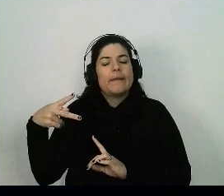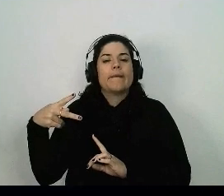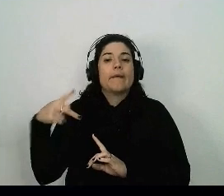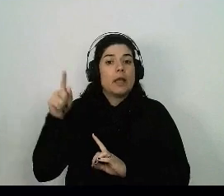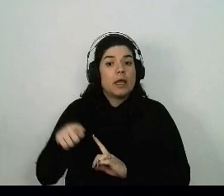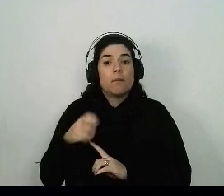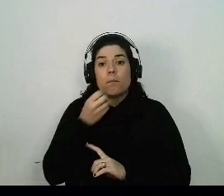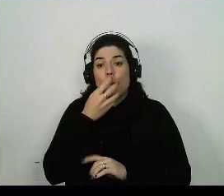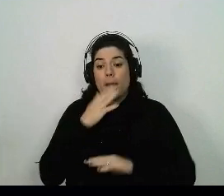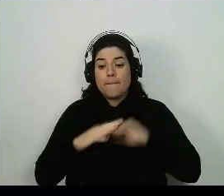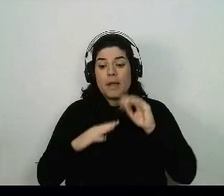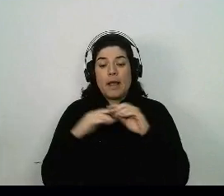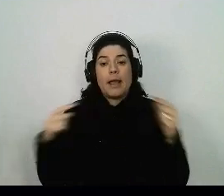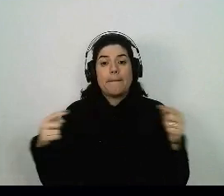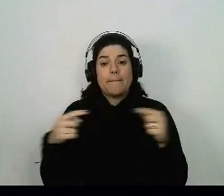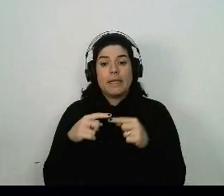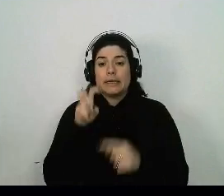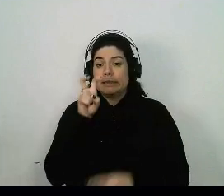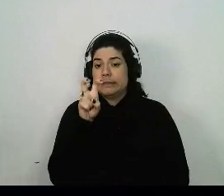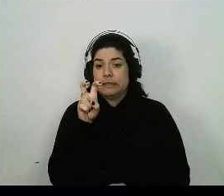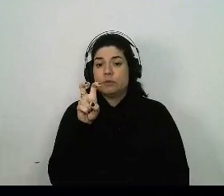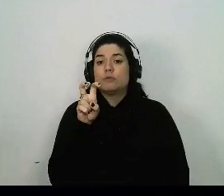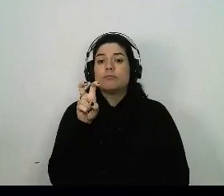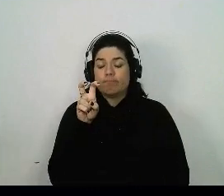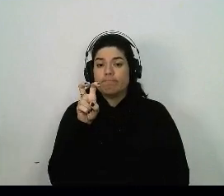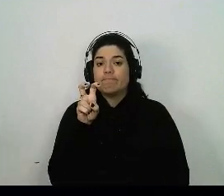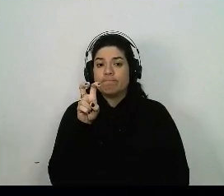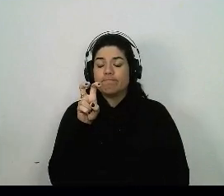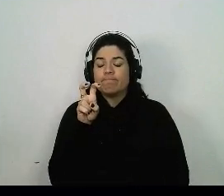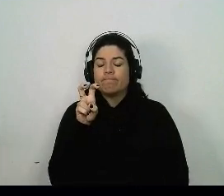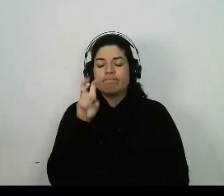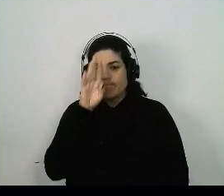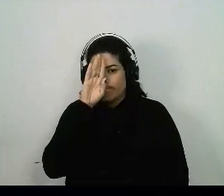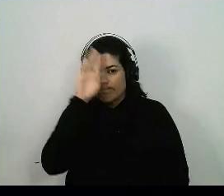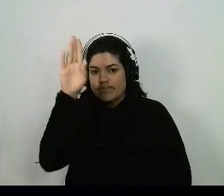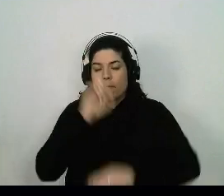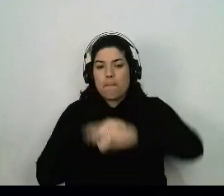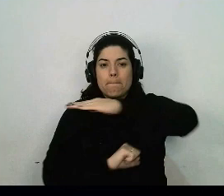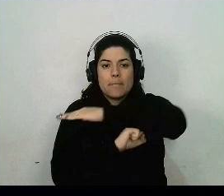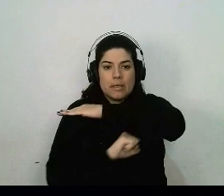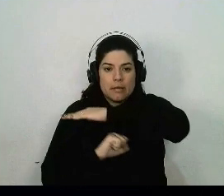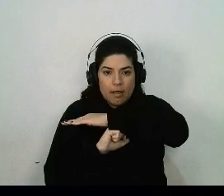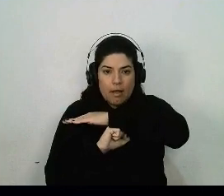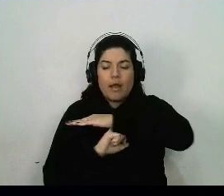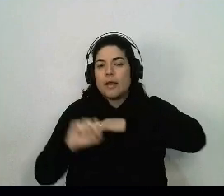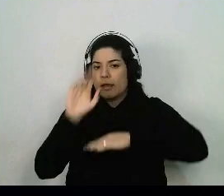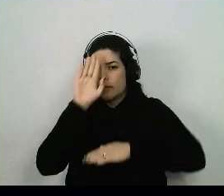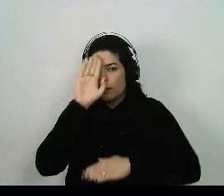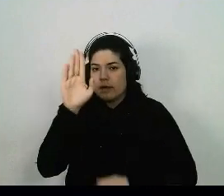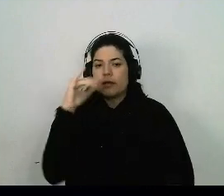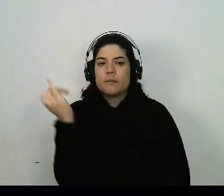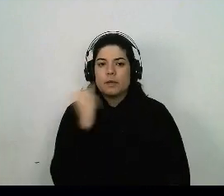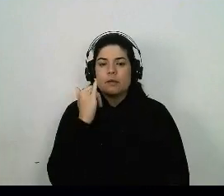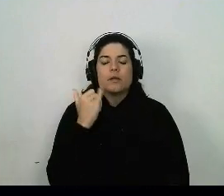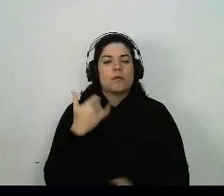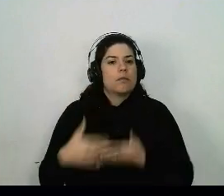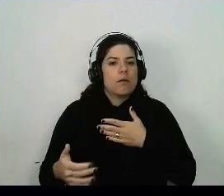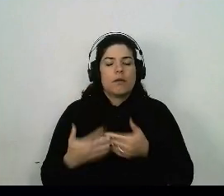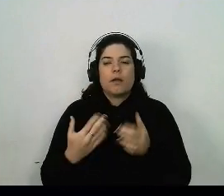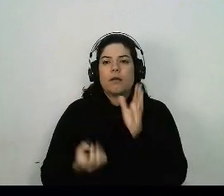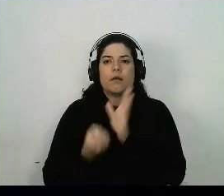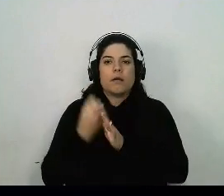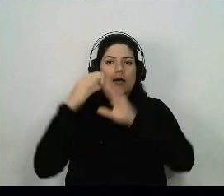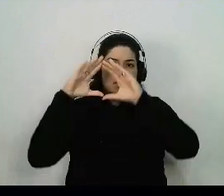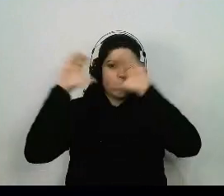nessas cinco verticais ou pilares extremamente importantes para qualquer desenvolvimento de nuvem, né? Então,